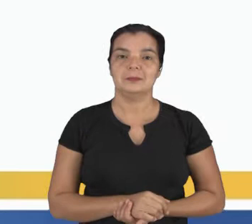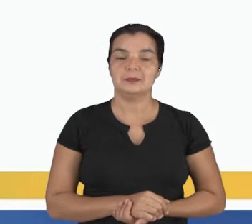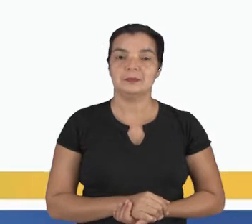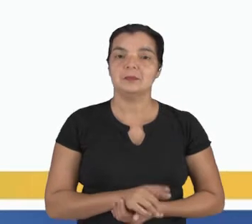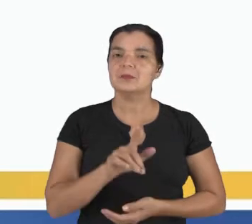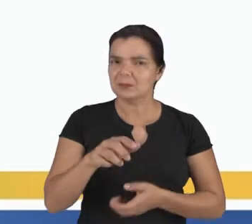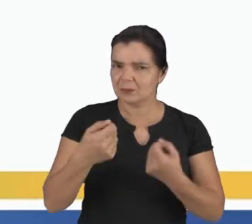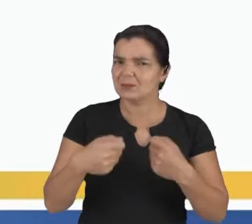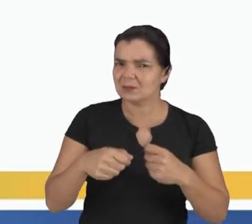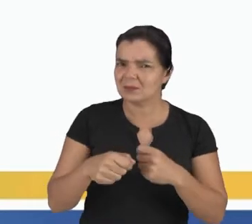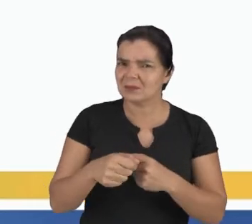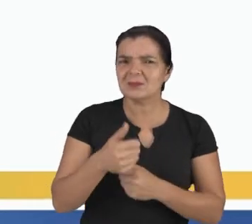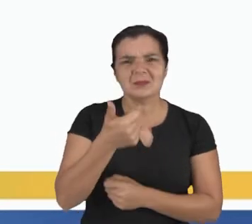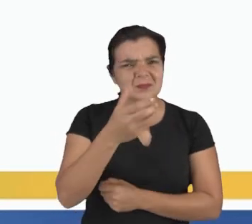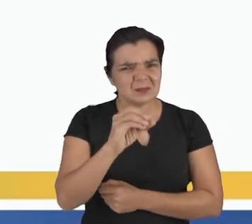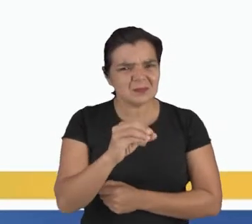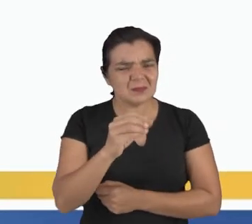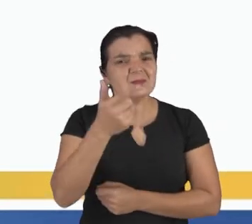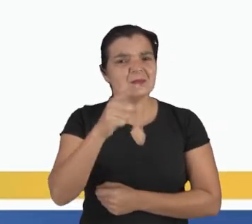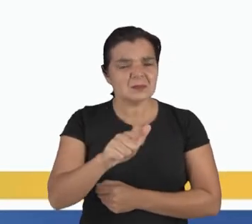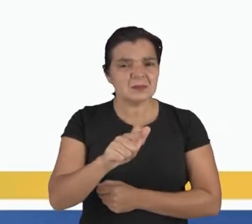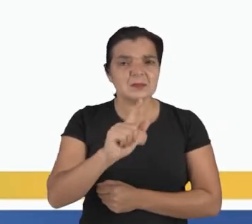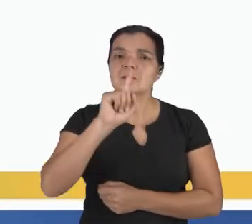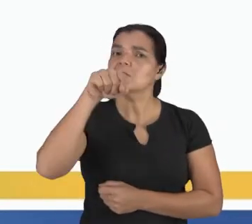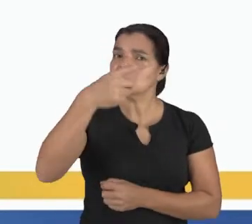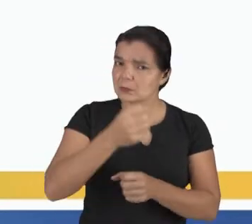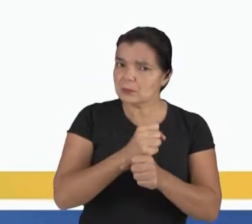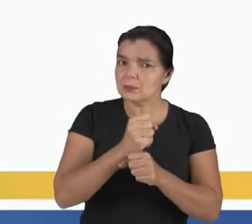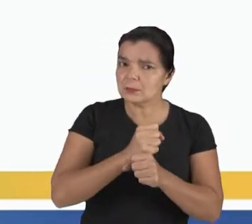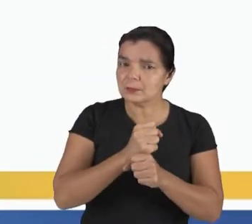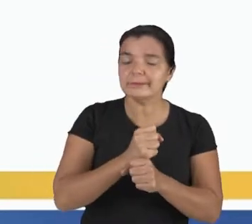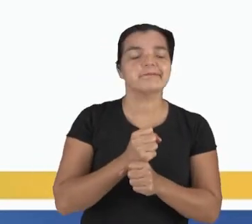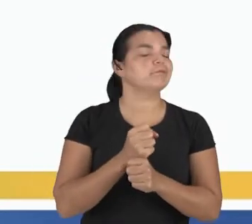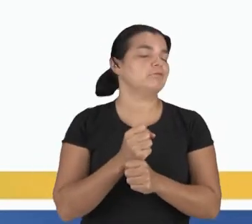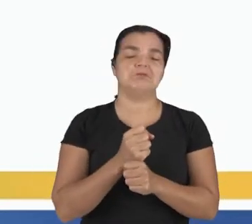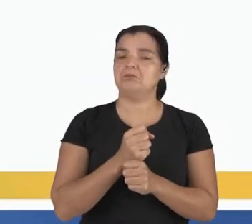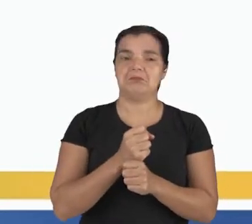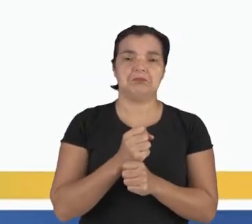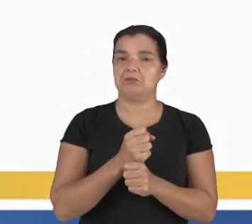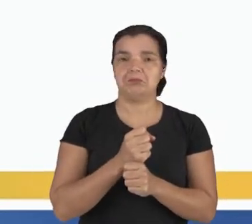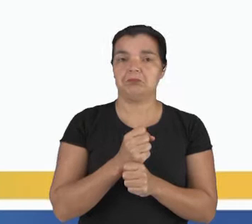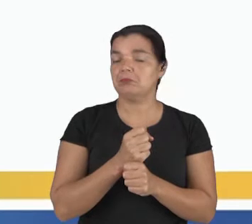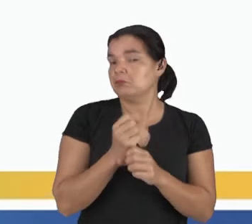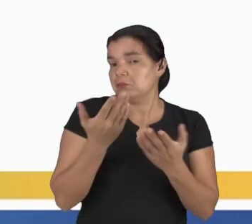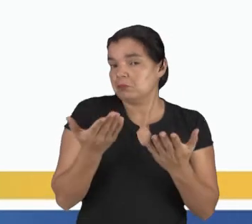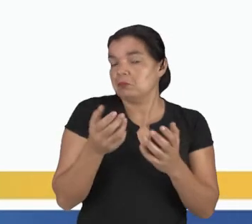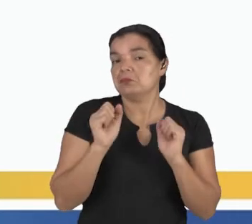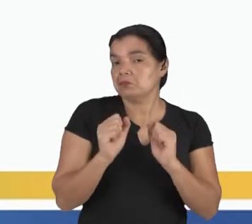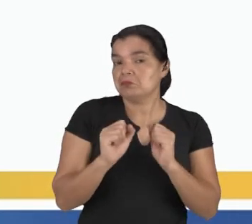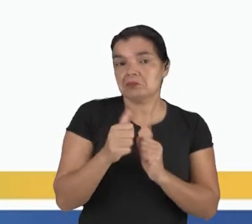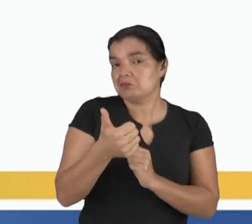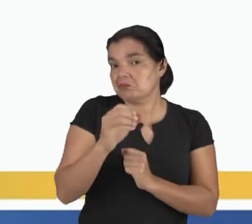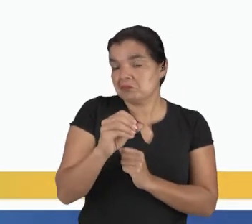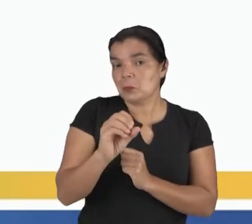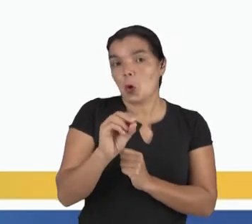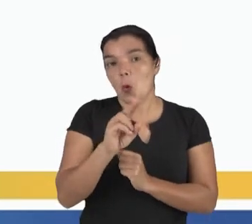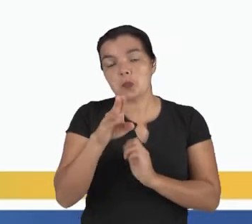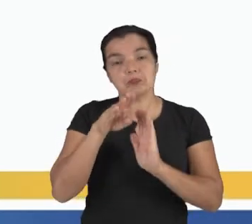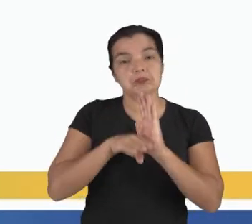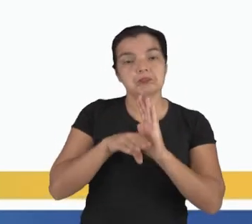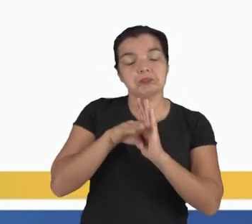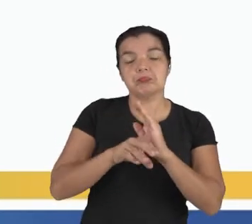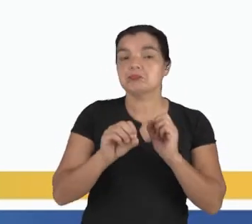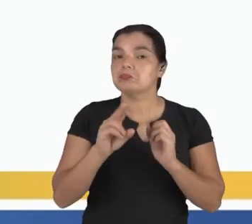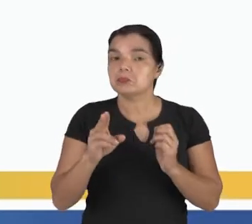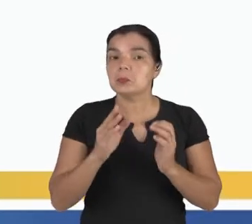É necessário você ir 10 vezes no ano que vem? Não, né? Você pode ir 10 vezes, você pode ir menos, ou